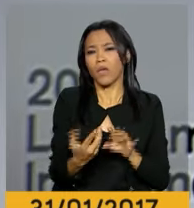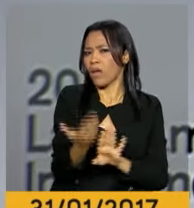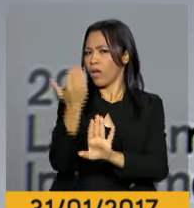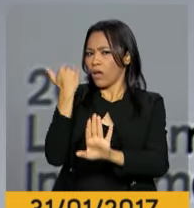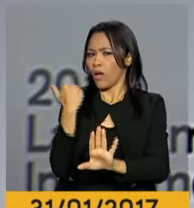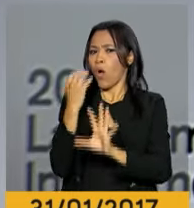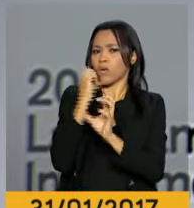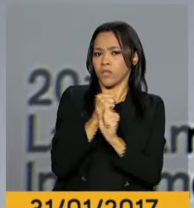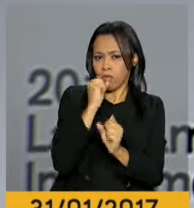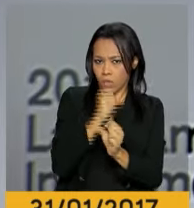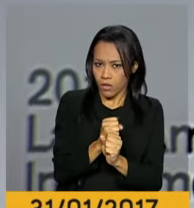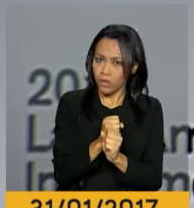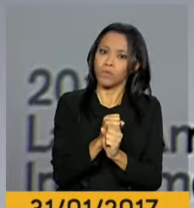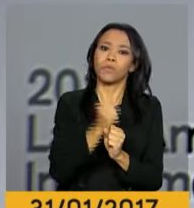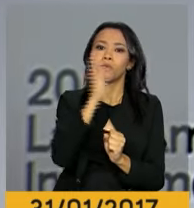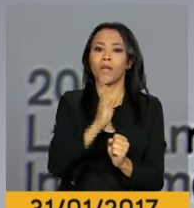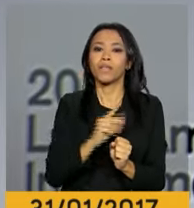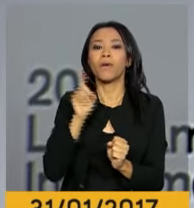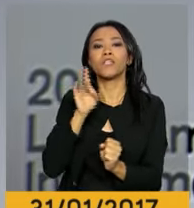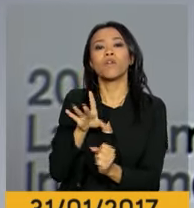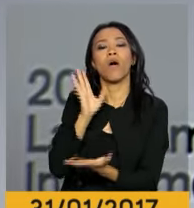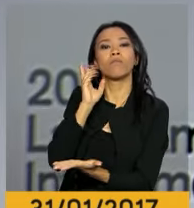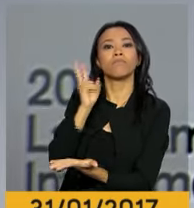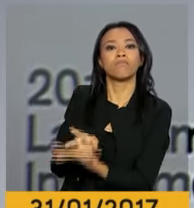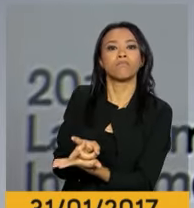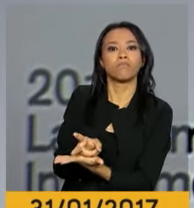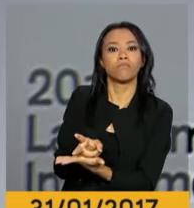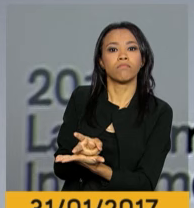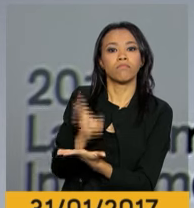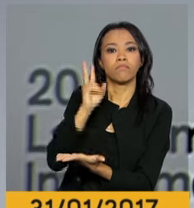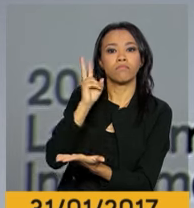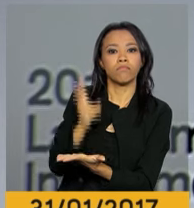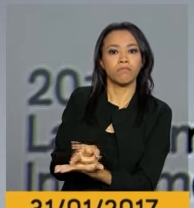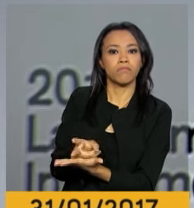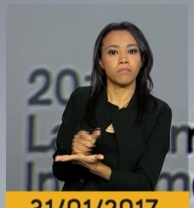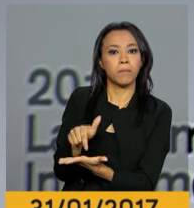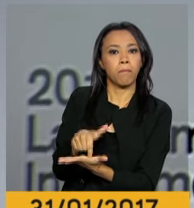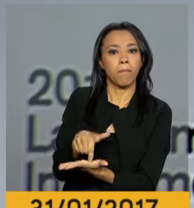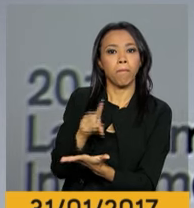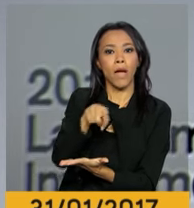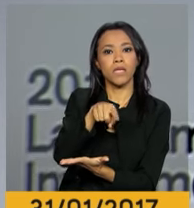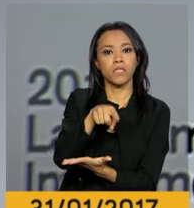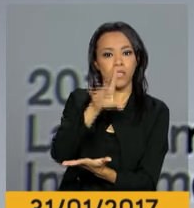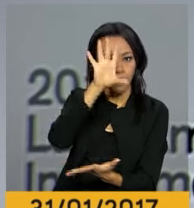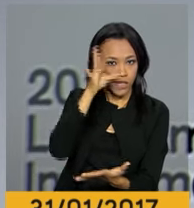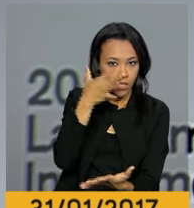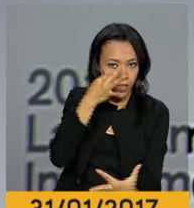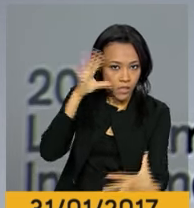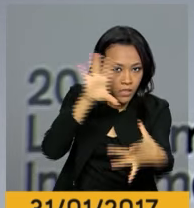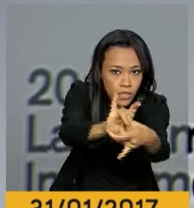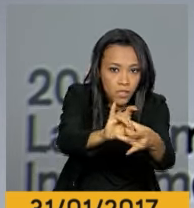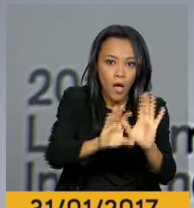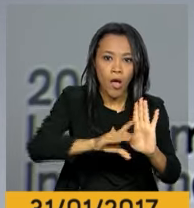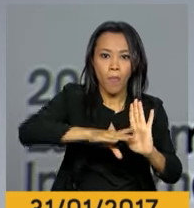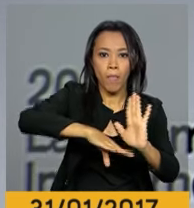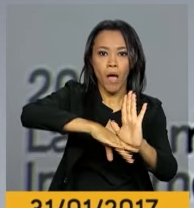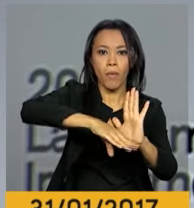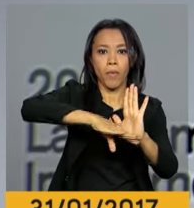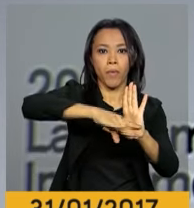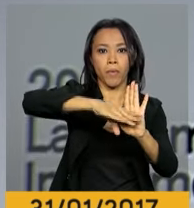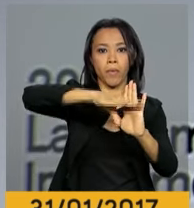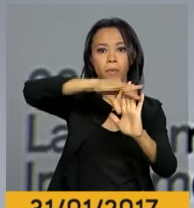a partir de agora deixam de ser peças de ficção historicamente os governantes para não ferir